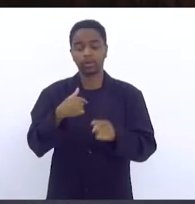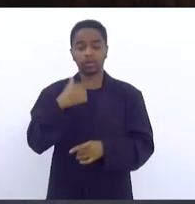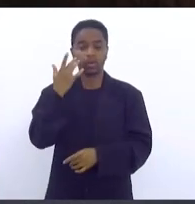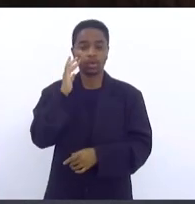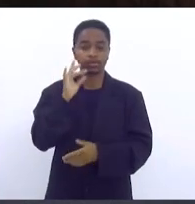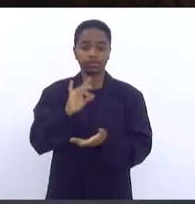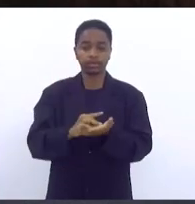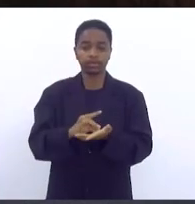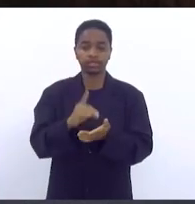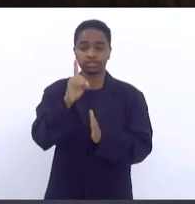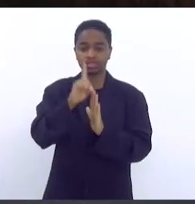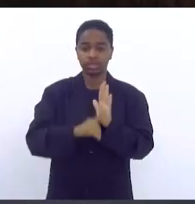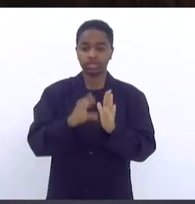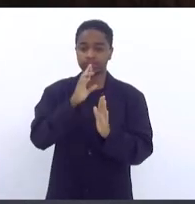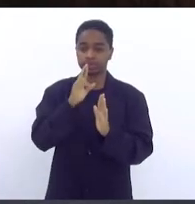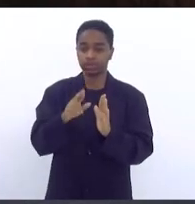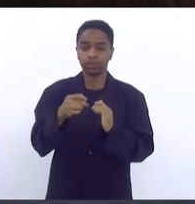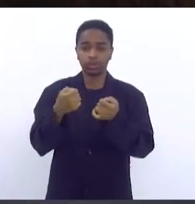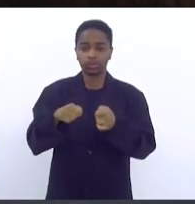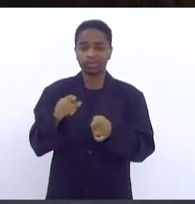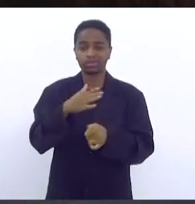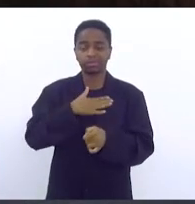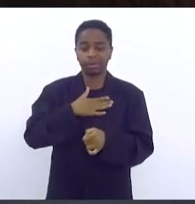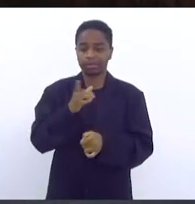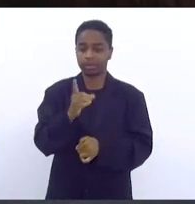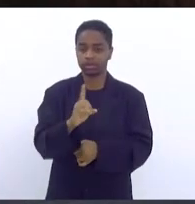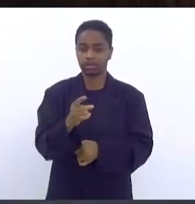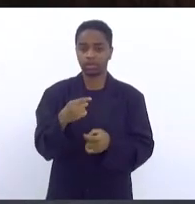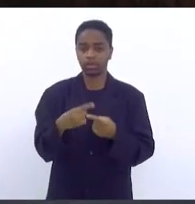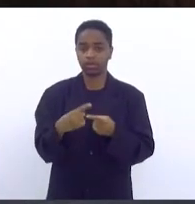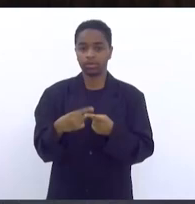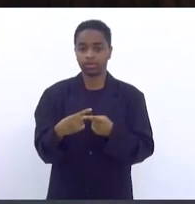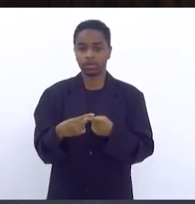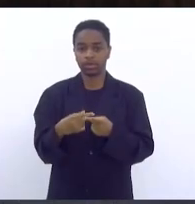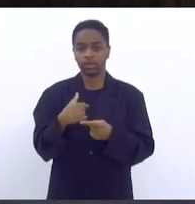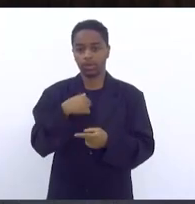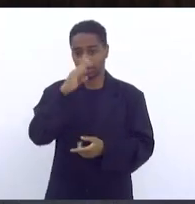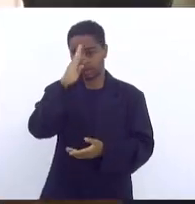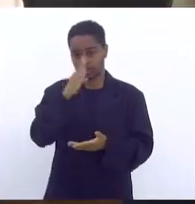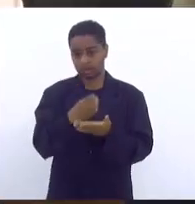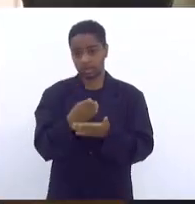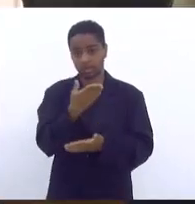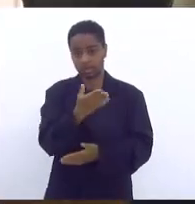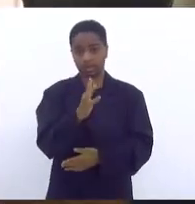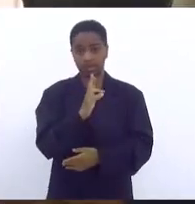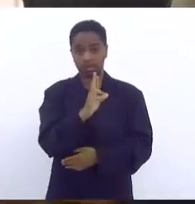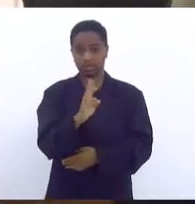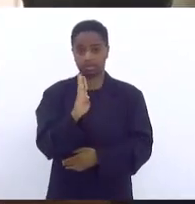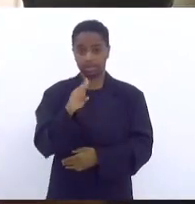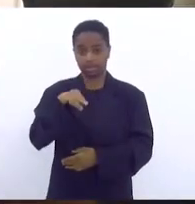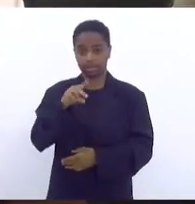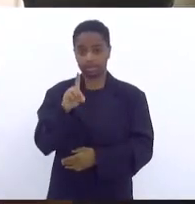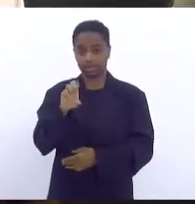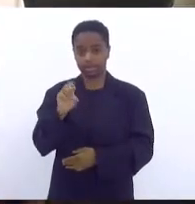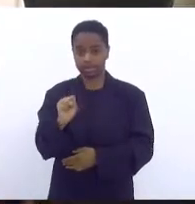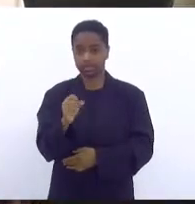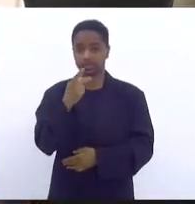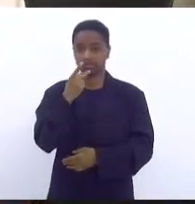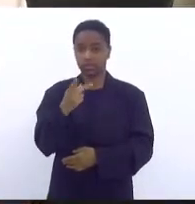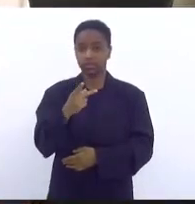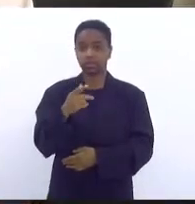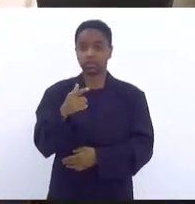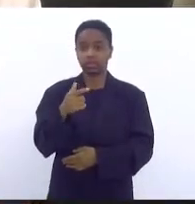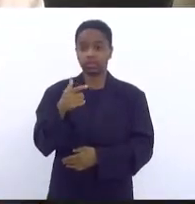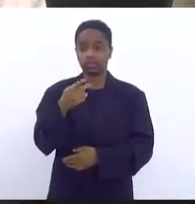esse direito de resposta não devia ser nem exatamente para mim porque eu acho que é representante do BNDS infelizmente chamou de desonesto muitas pessoas que tiveram